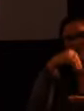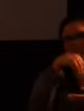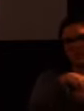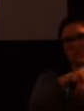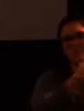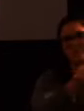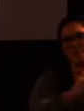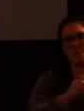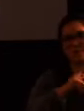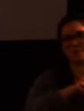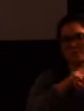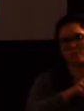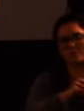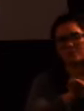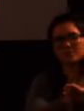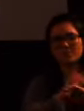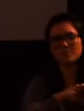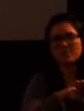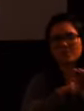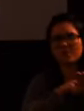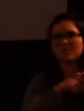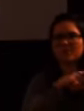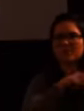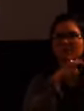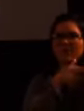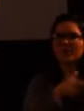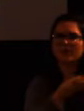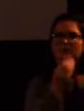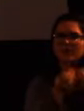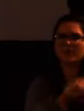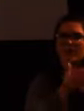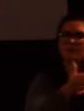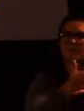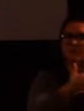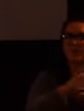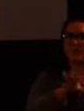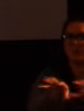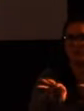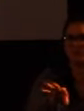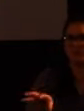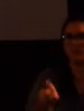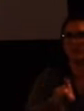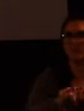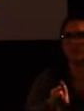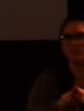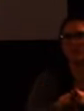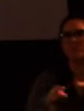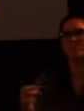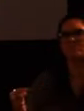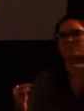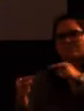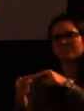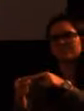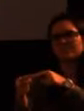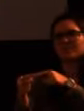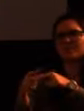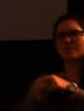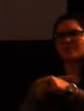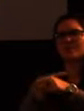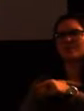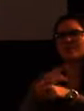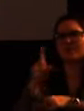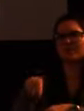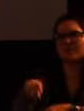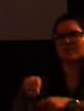existem passagens e dispositivos que regram a questão do parcelamento, mas que interagem, como eu falei para vocês, com os quadros